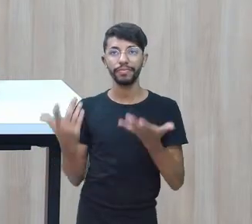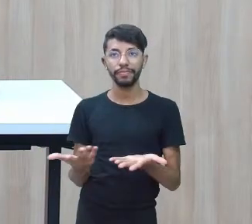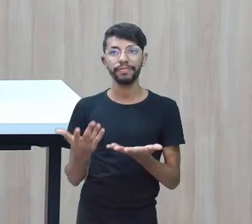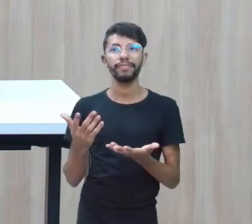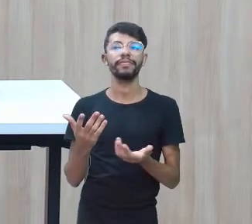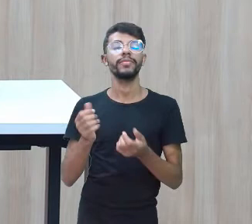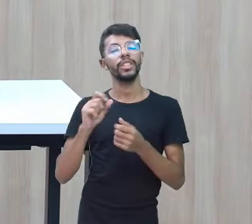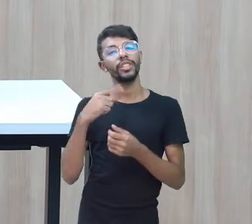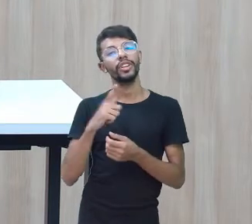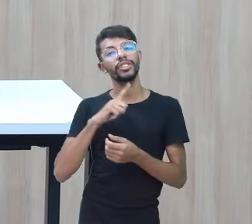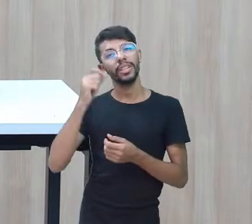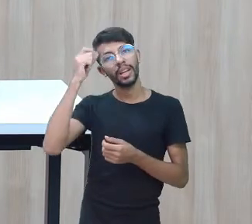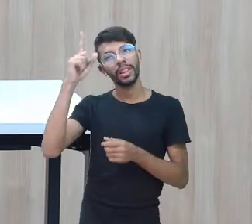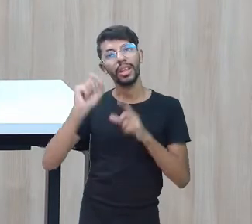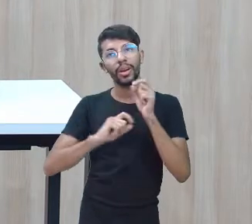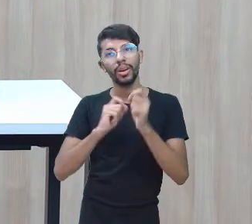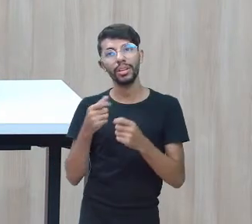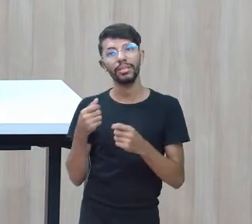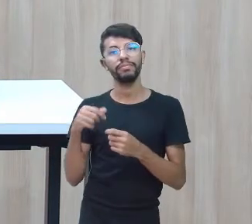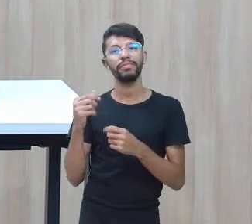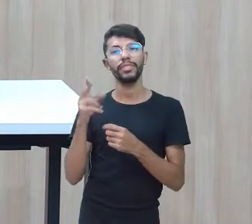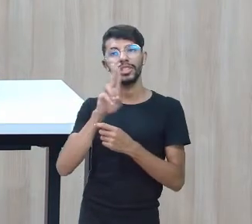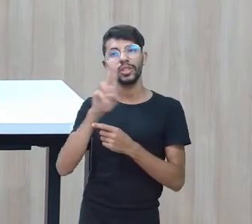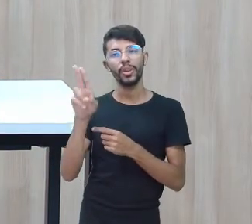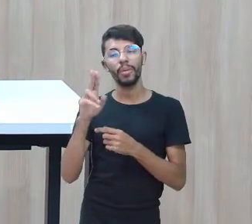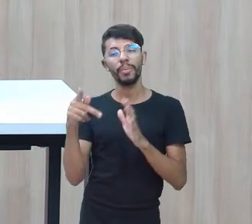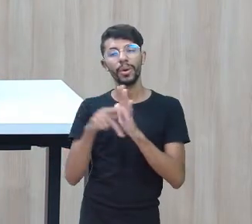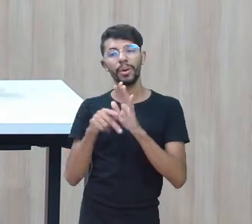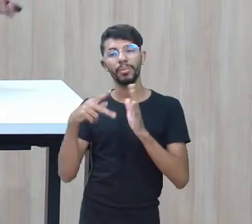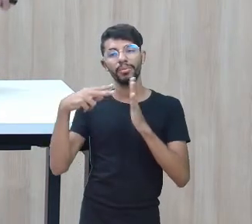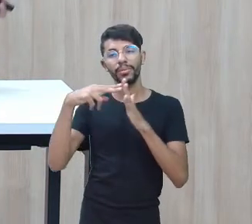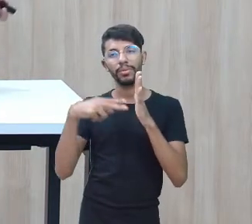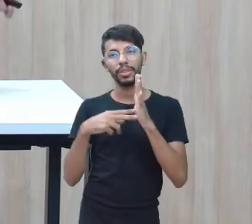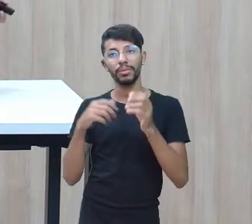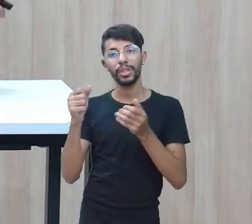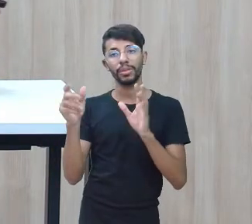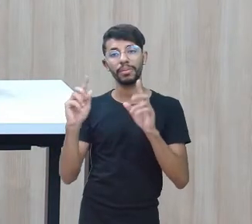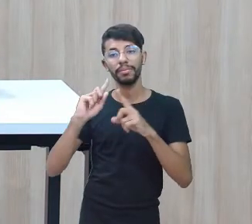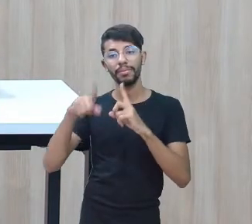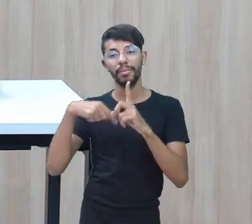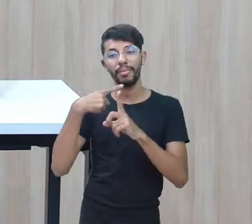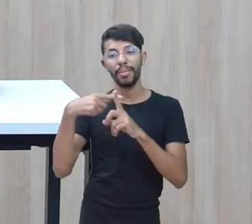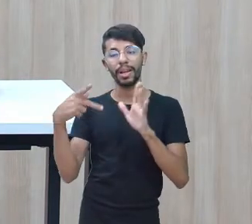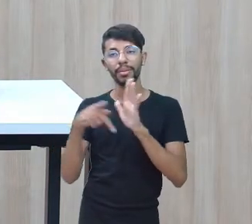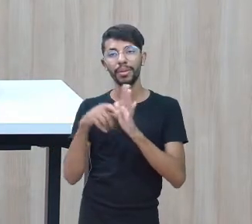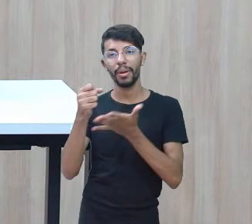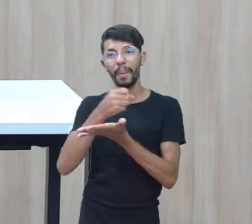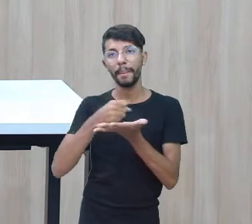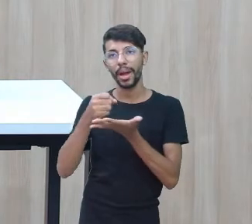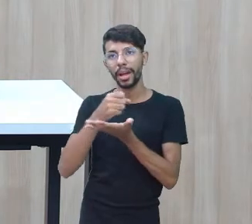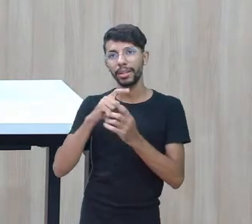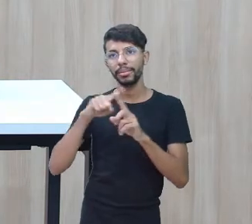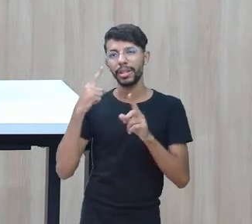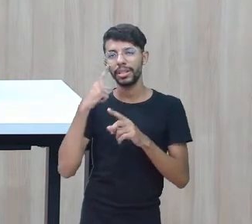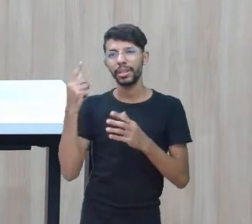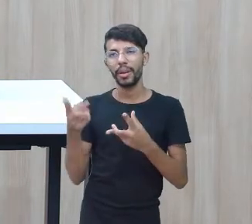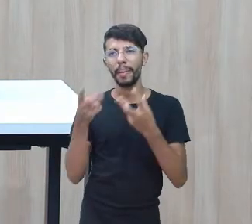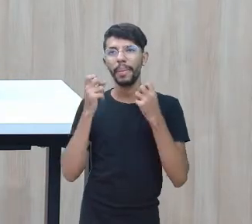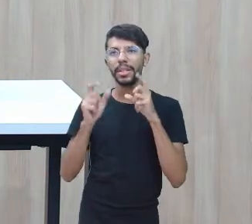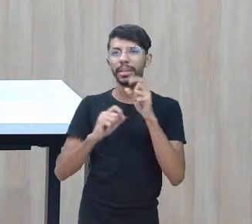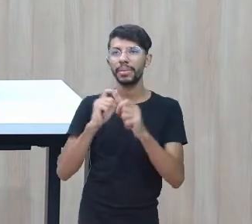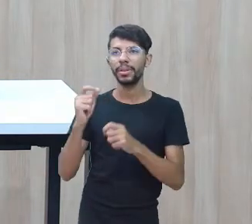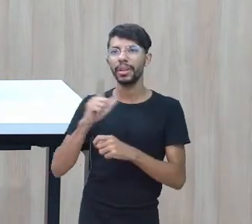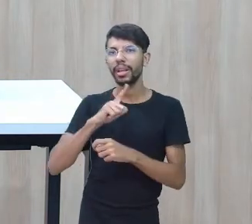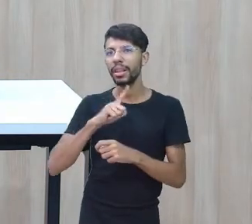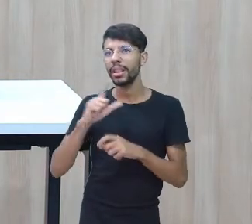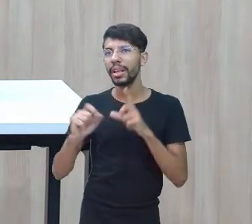de acordo com a forma que essa base possui. Fácil demais, né, professora? Mas aí eu percebi que tem um asterisco